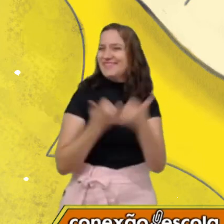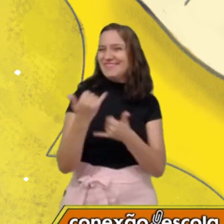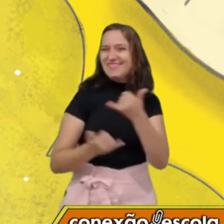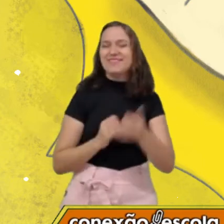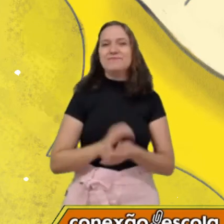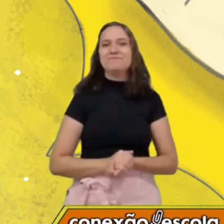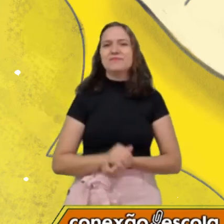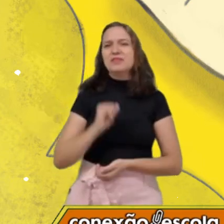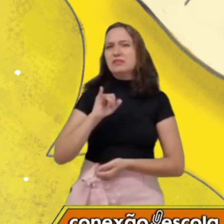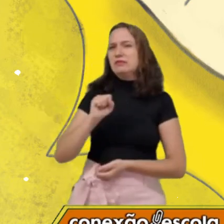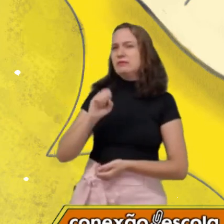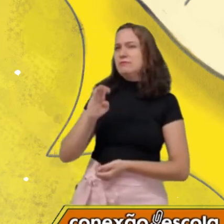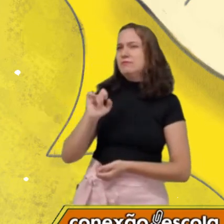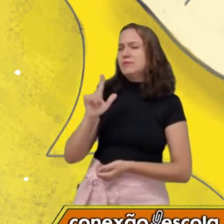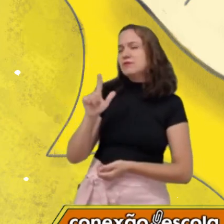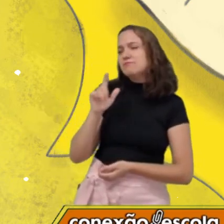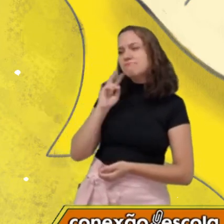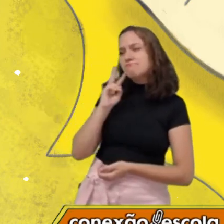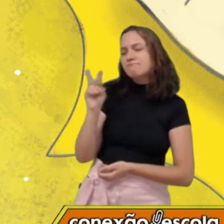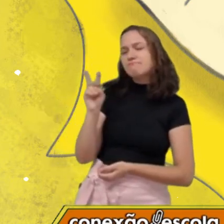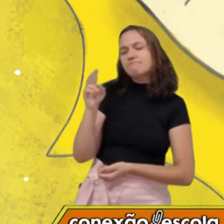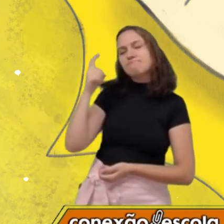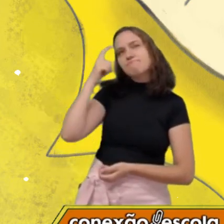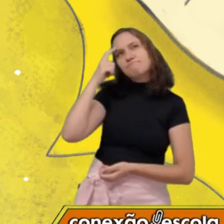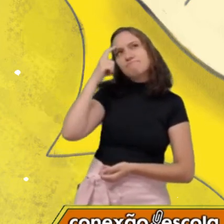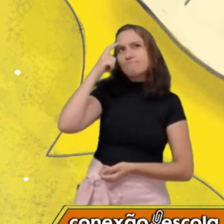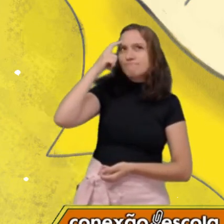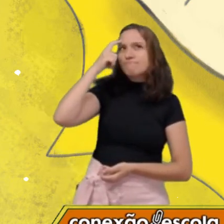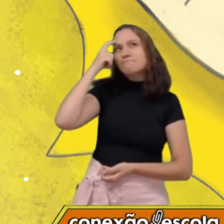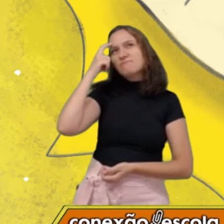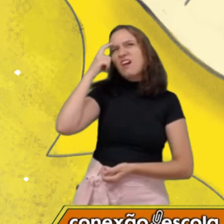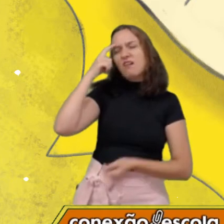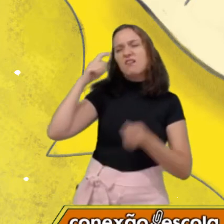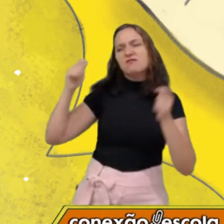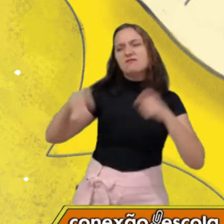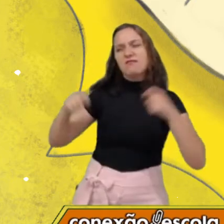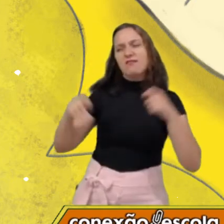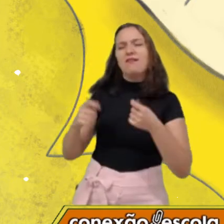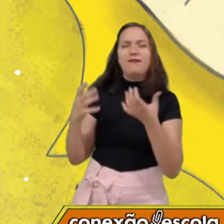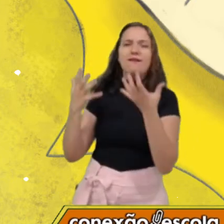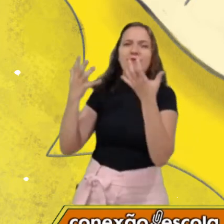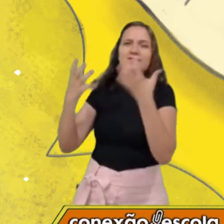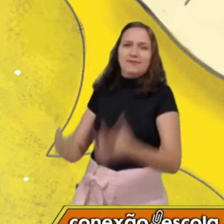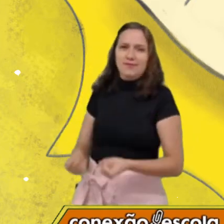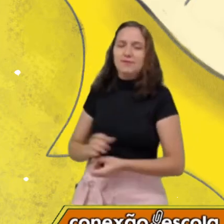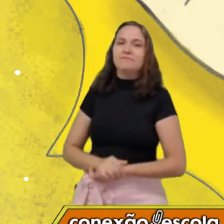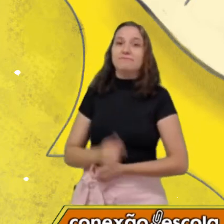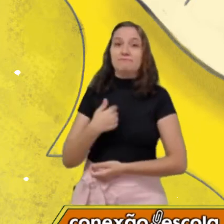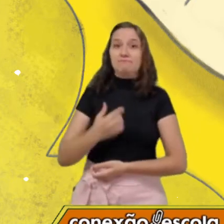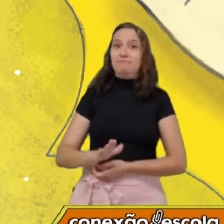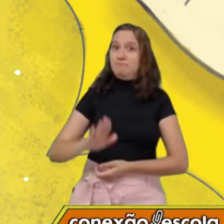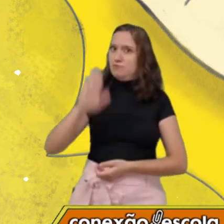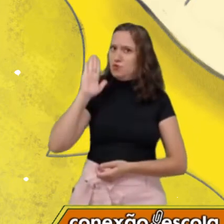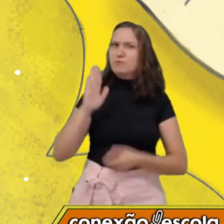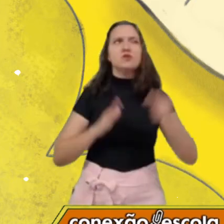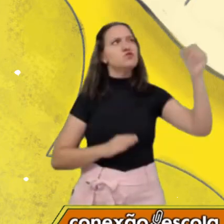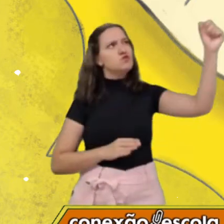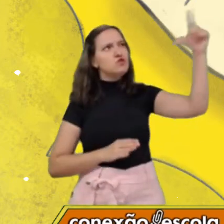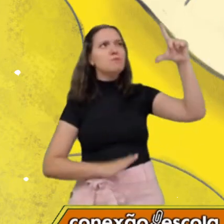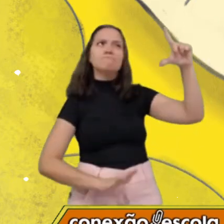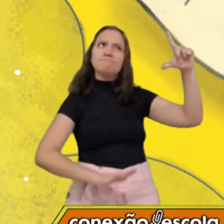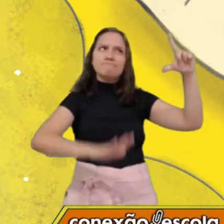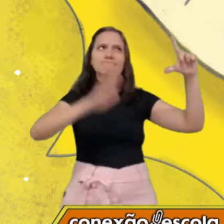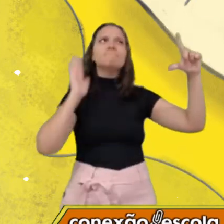a menina e repensou e mudou de opinião prometeu ao amigo